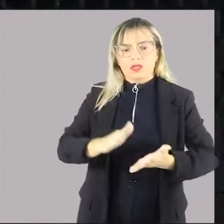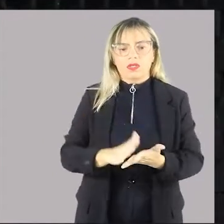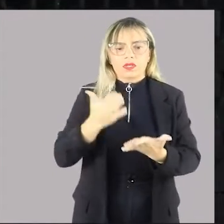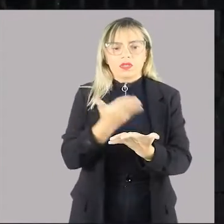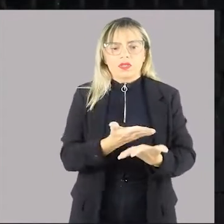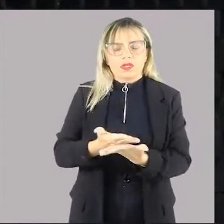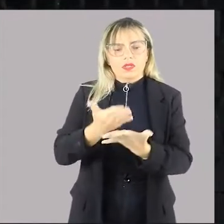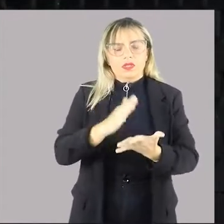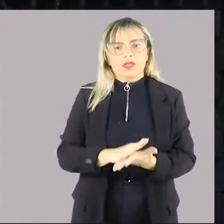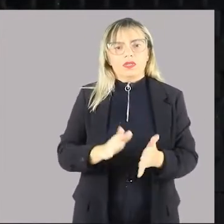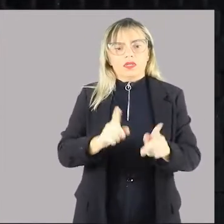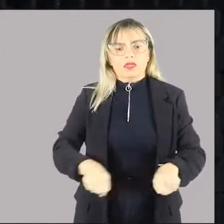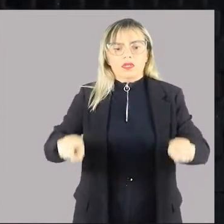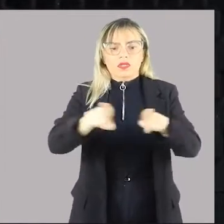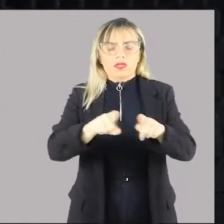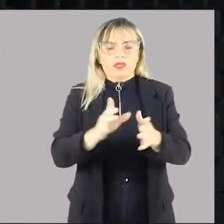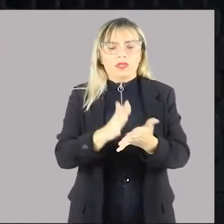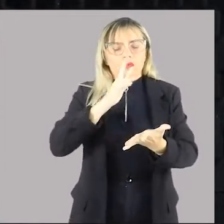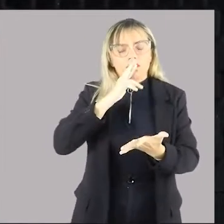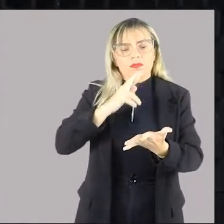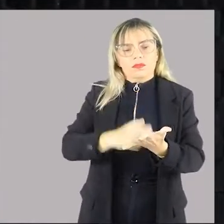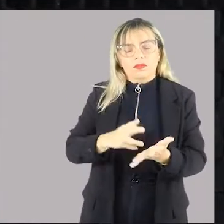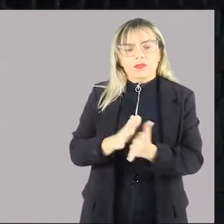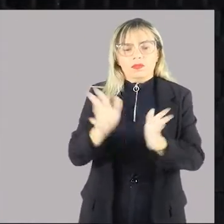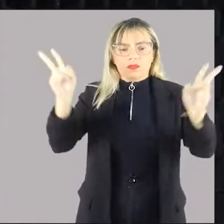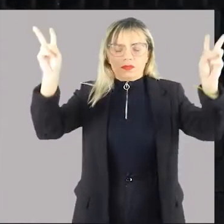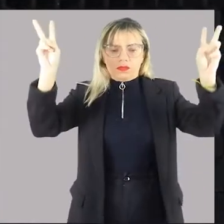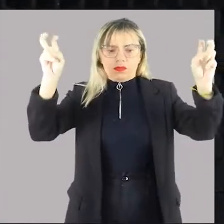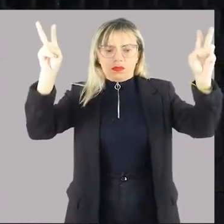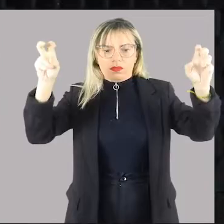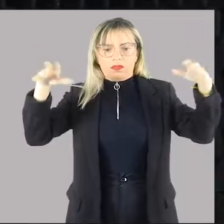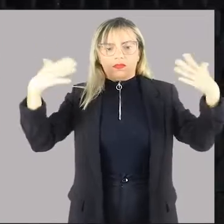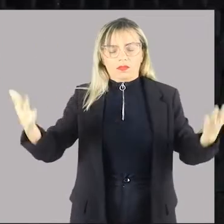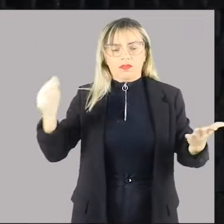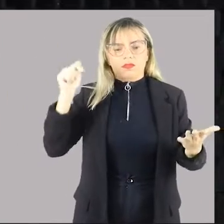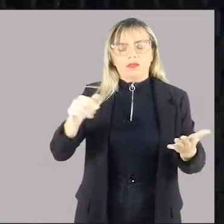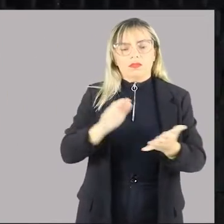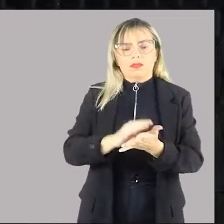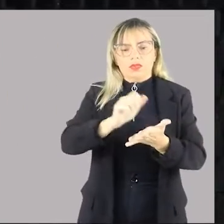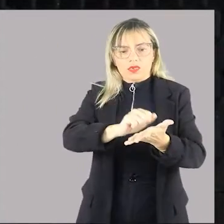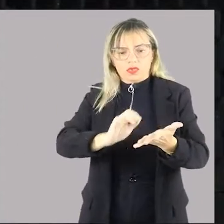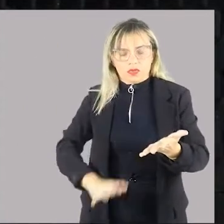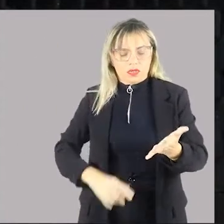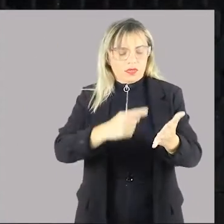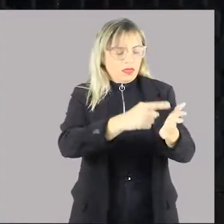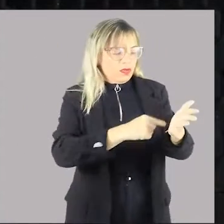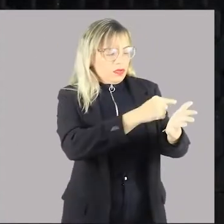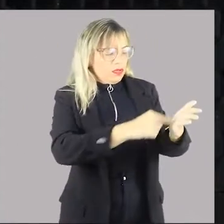resolver exercícios sobre esse tema, que por sinal os exercícios estão lá com o gabarito.